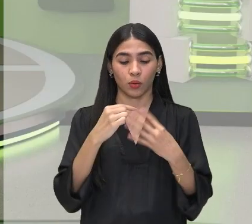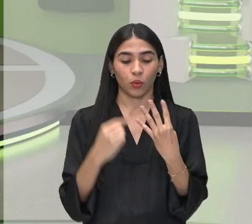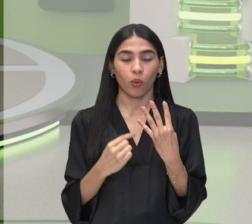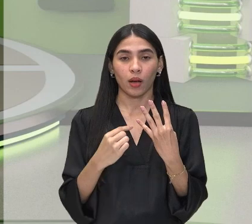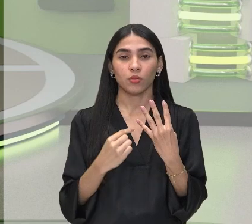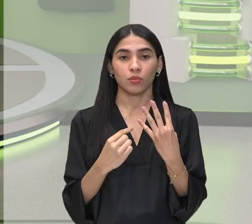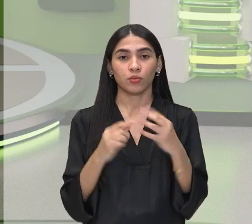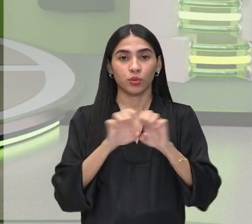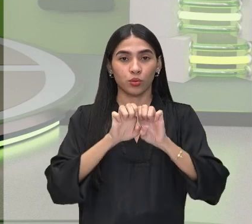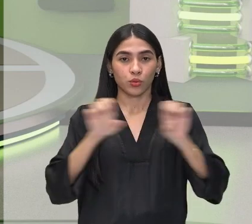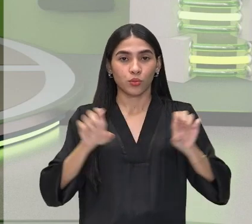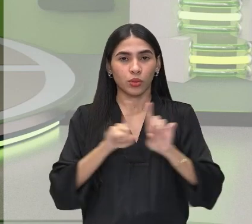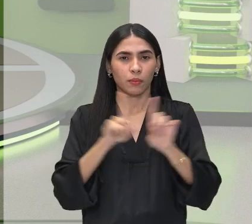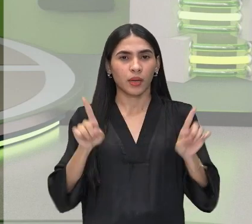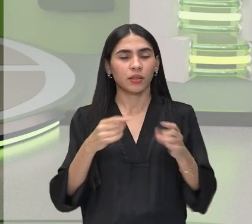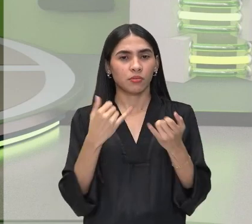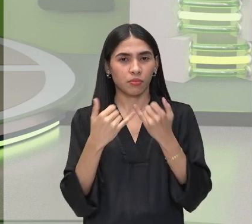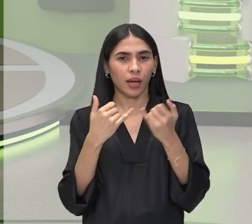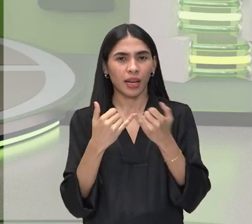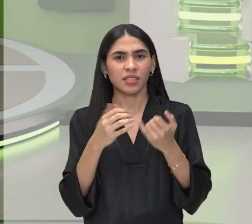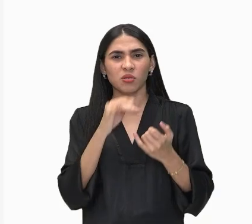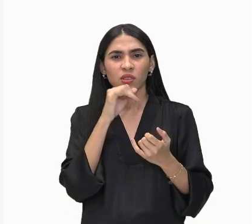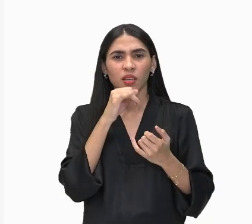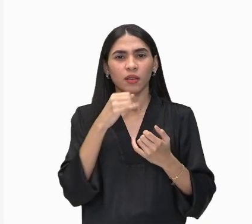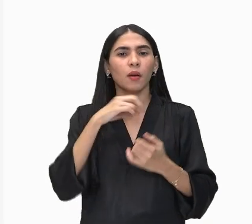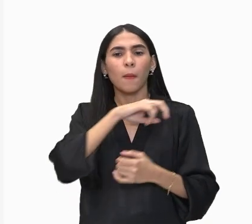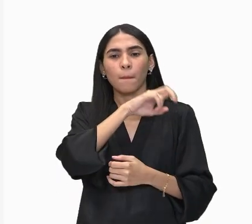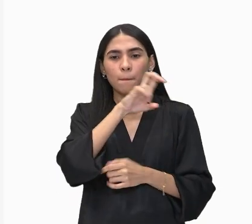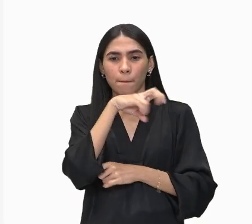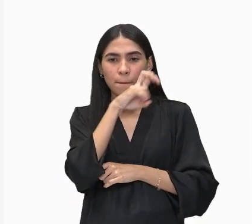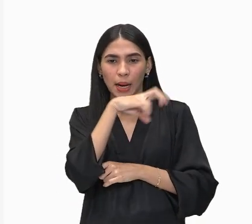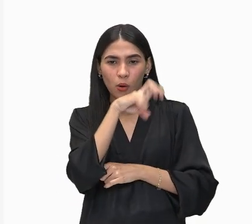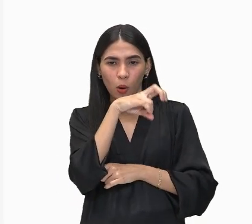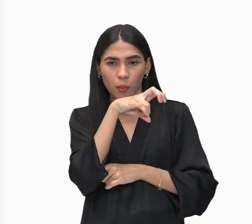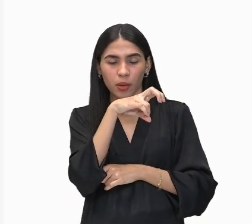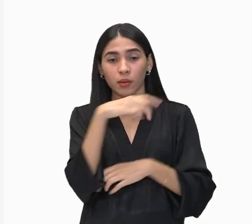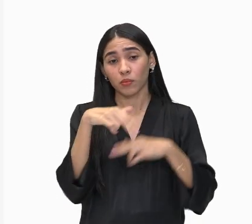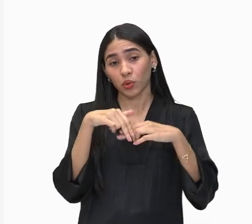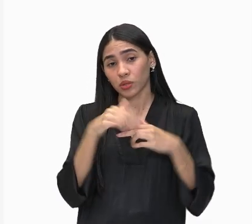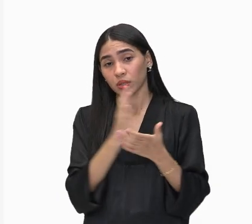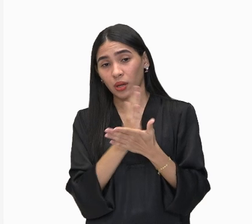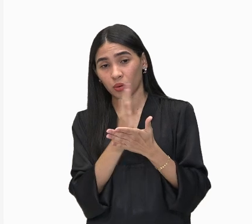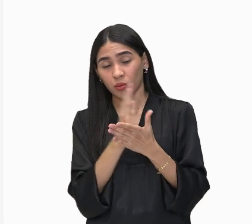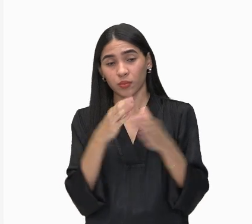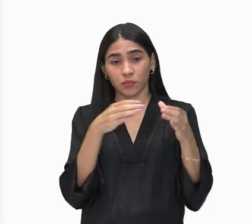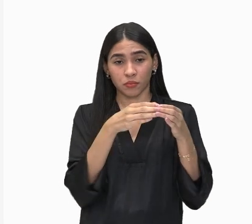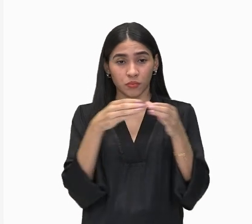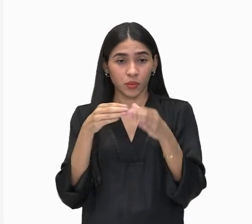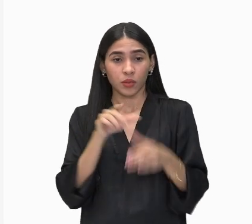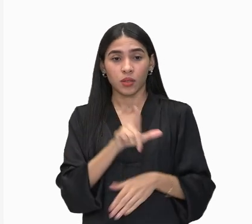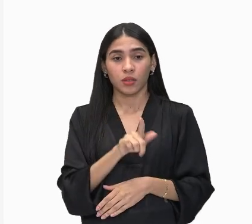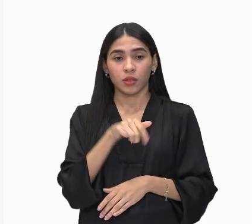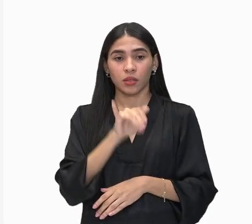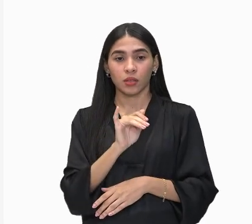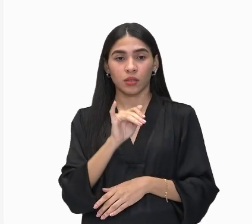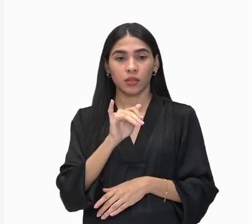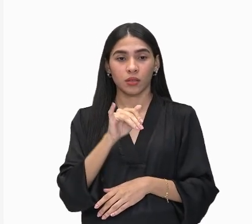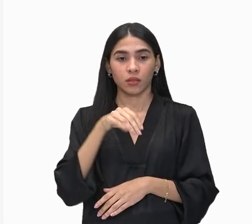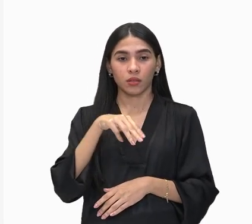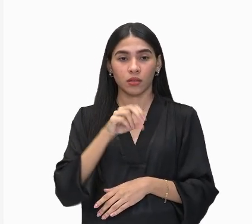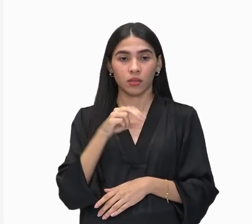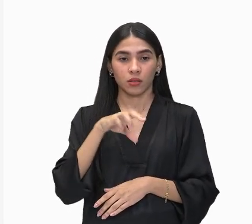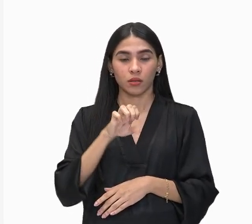Elas parecem uma cobra a princípio, por isso algumas espécies dessa classe, desse grupo, elas podem